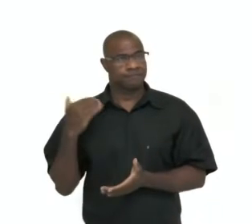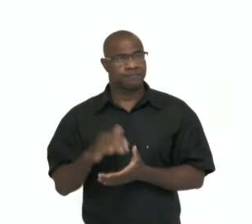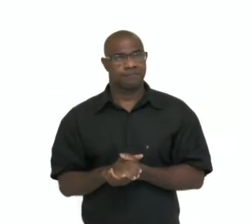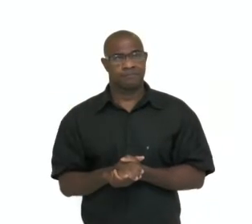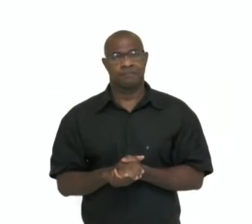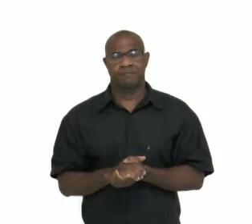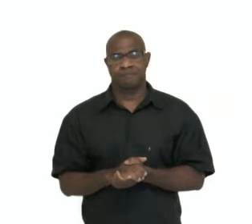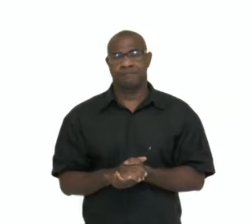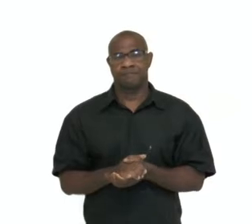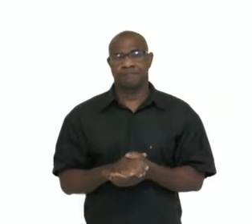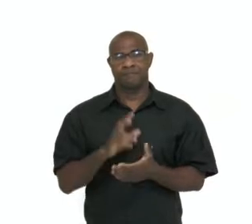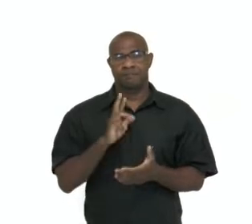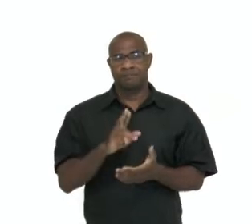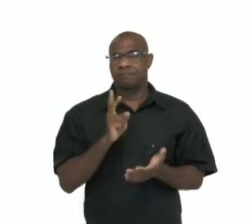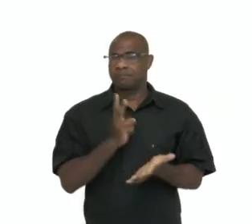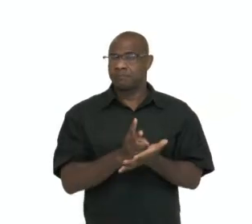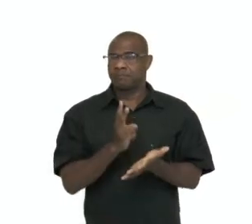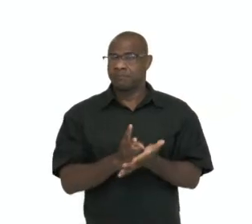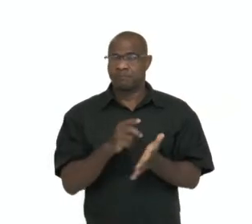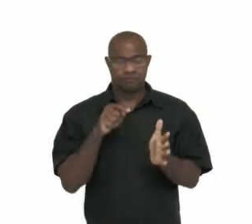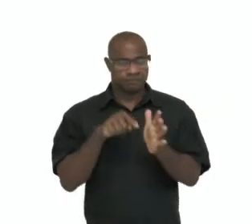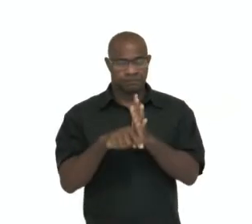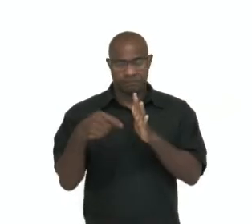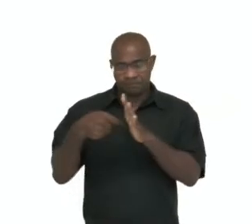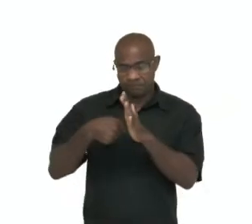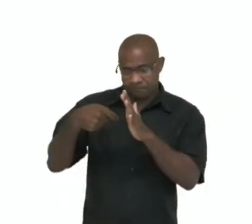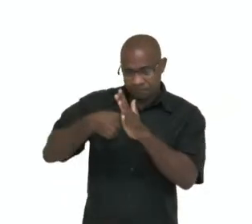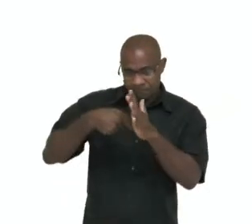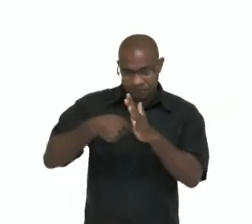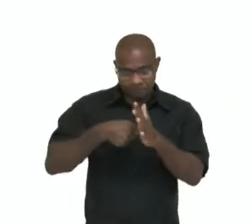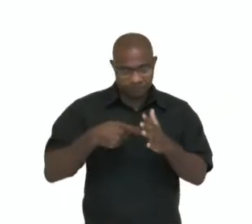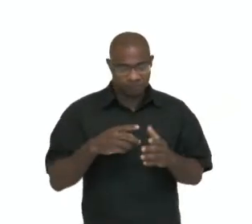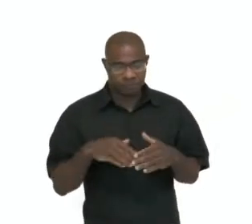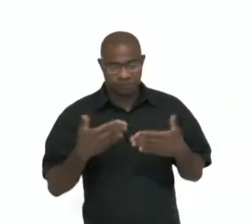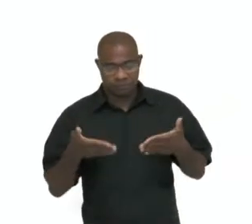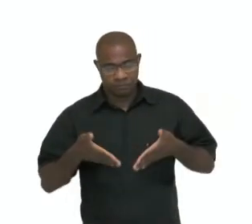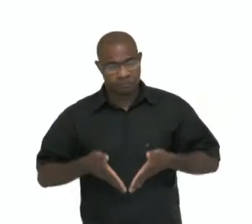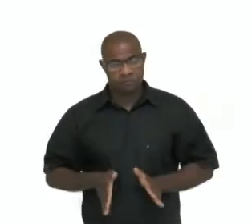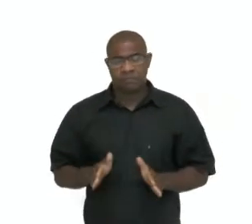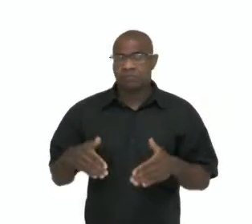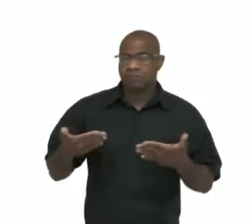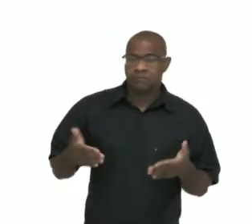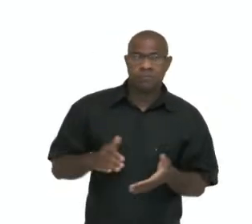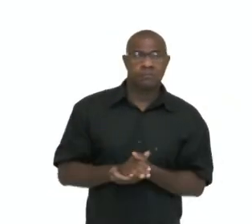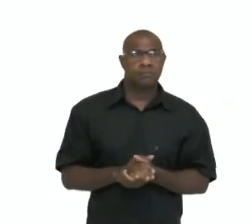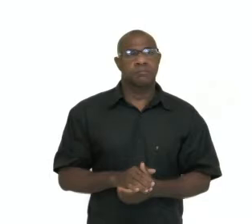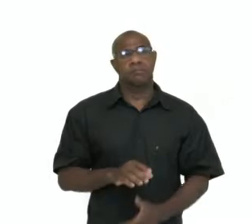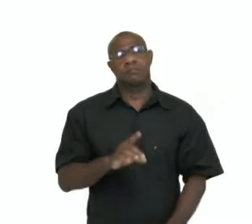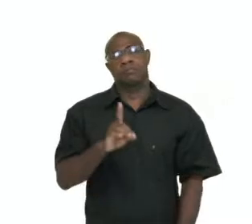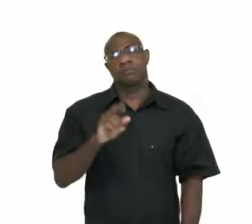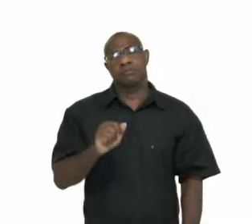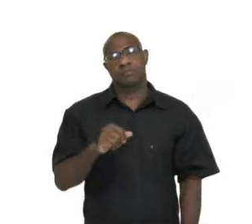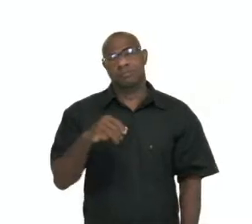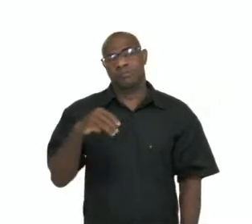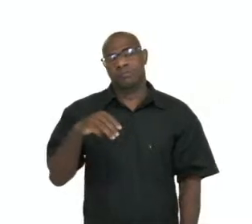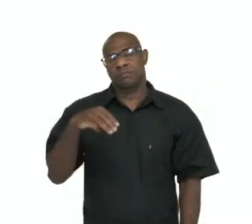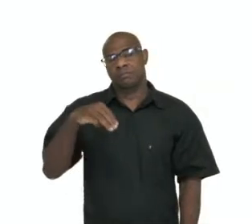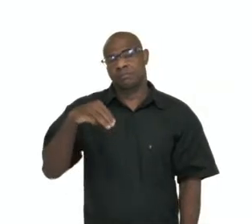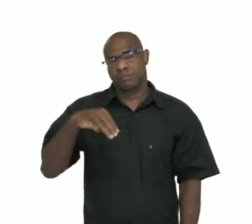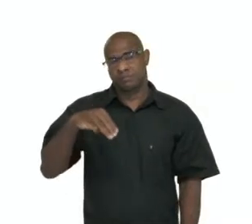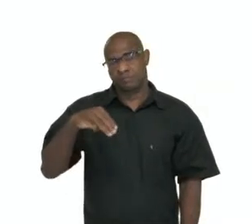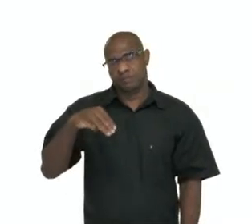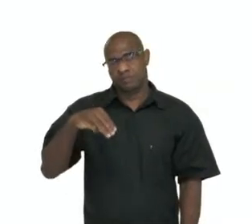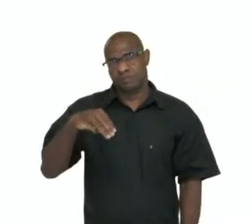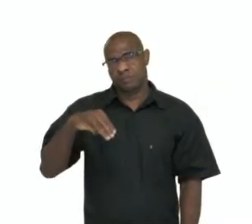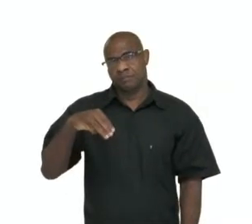sempre respondia às pessoas que lhe perguntavam quando tinha nascido. Há 10 minutos de junho, há